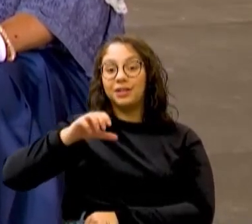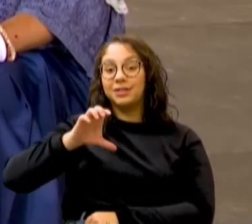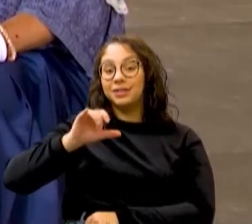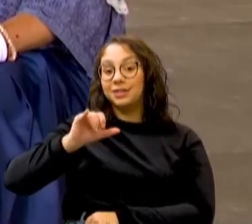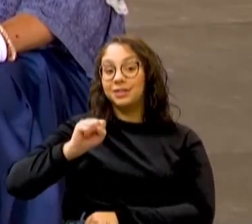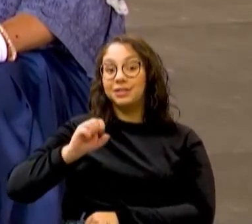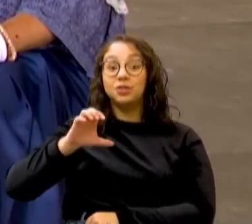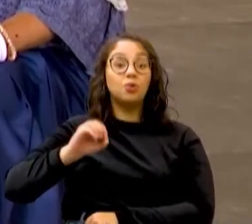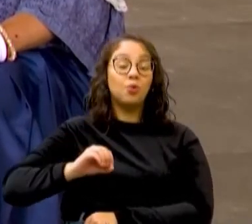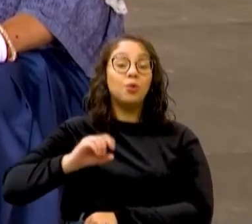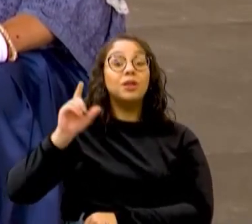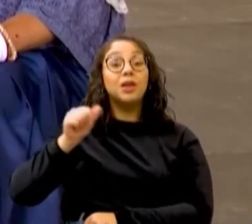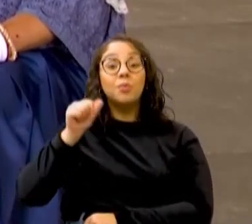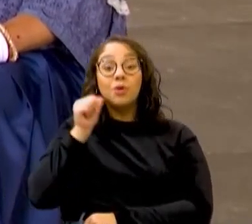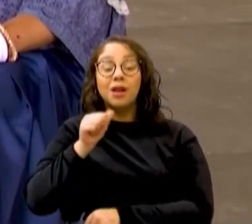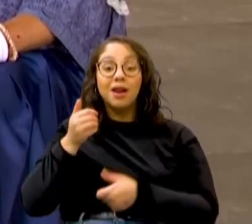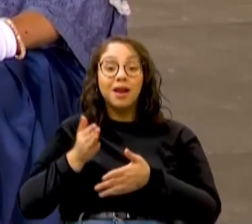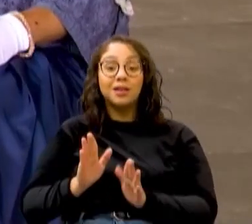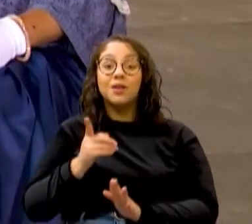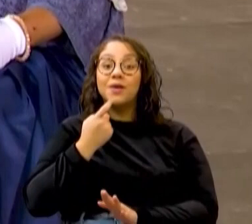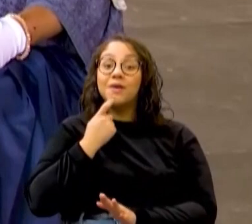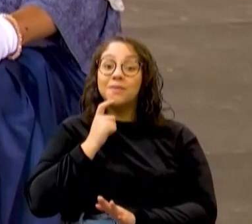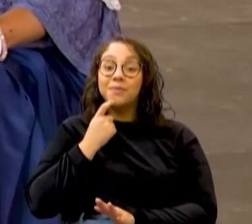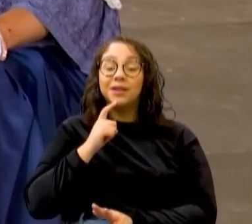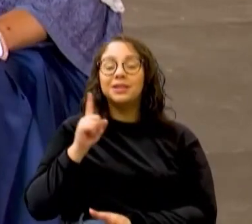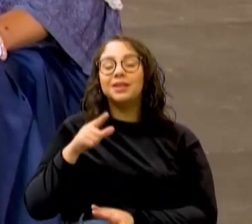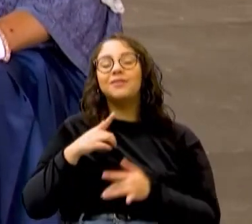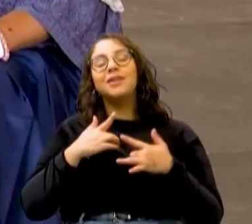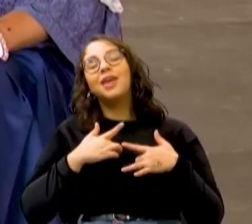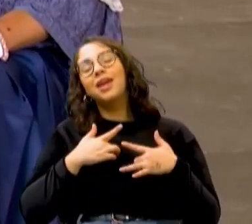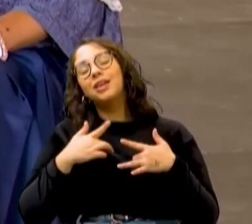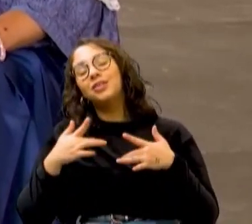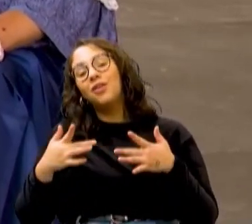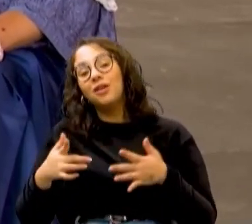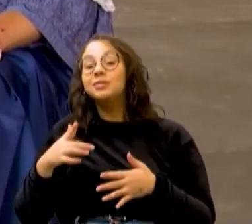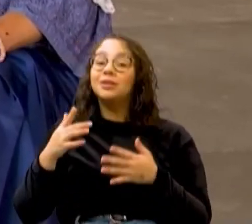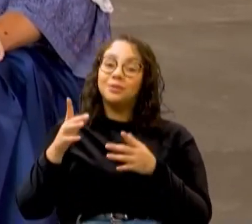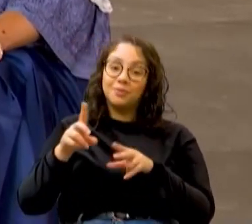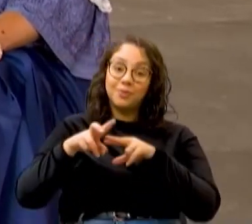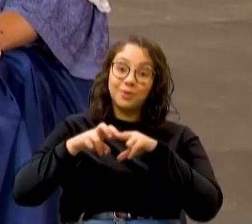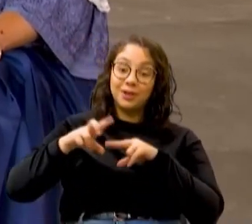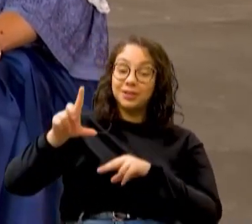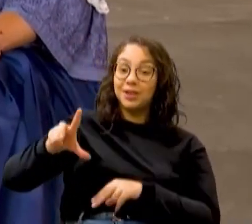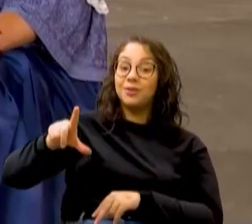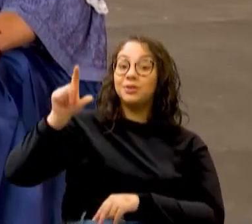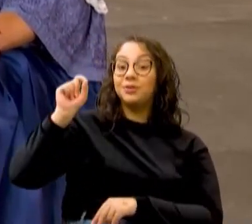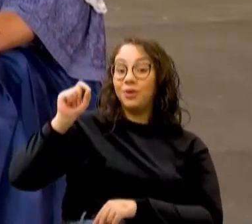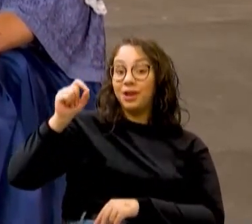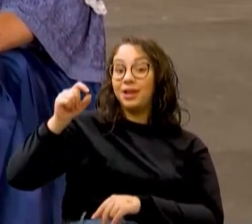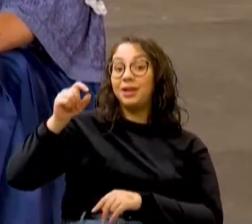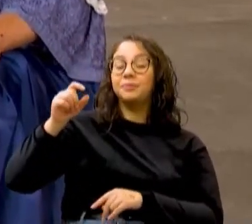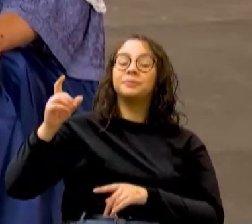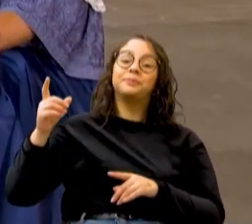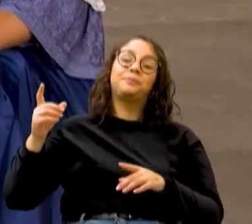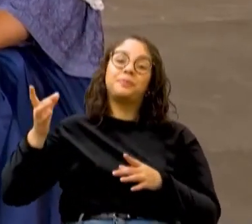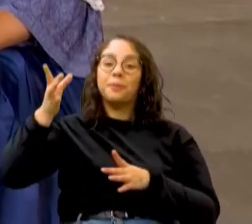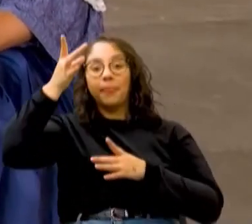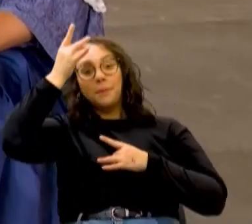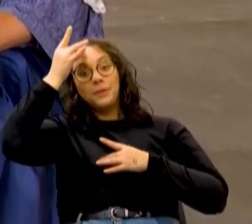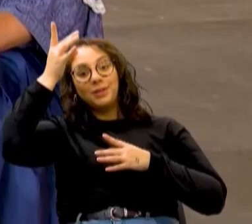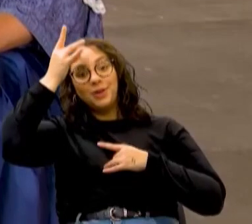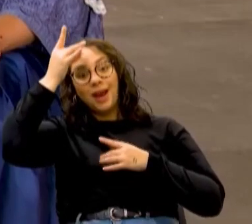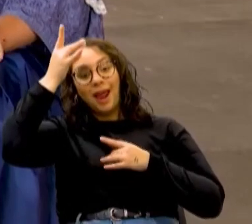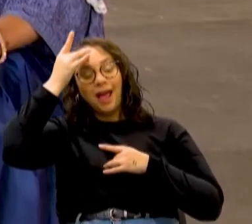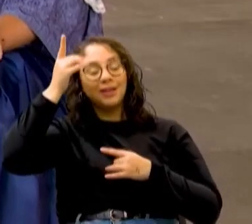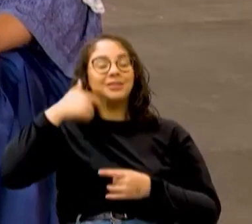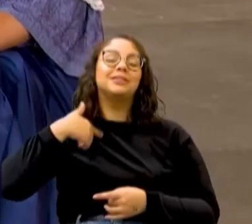né e foi muito caridosa por isso a escolha da personagem para contar através de uma forma lúdica a